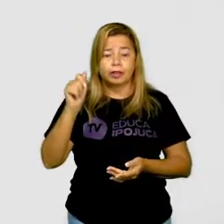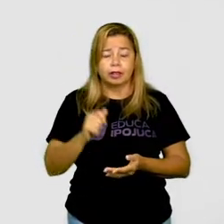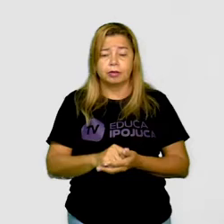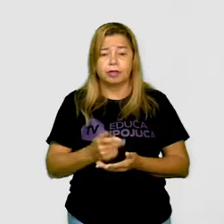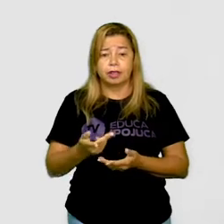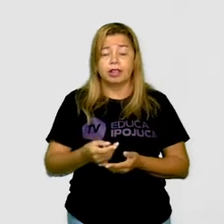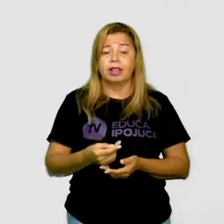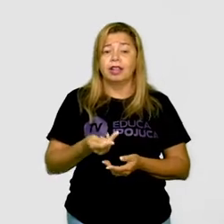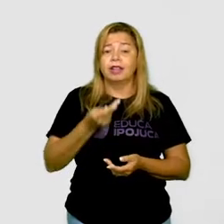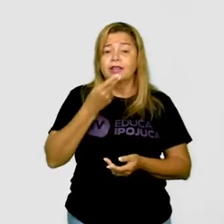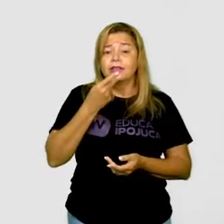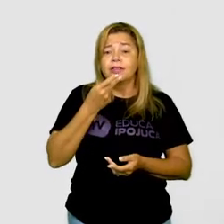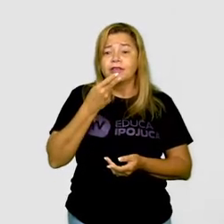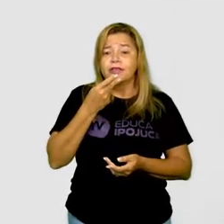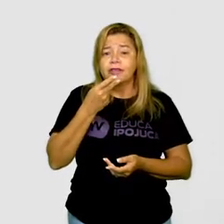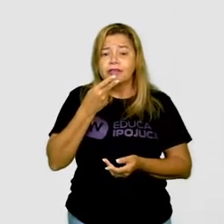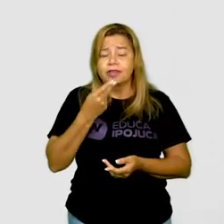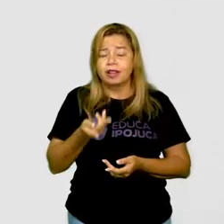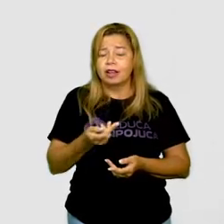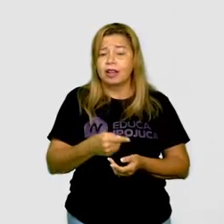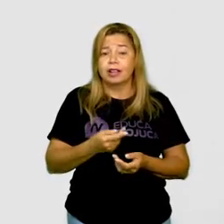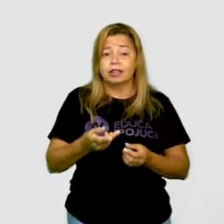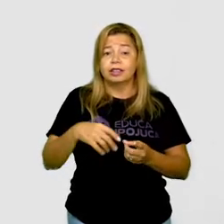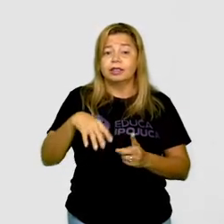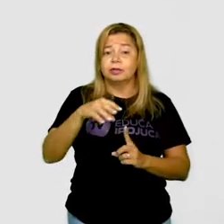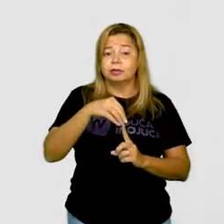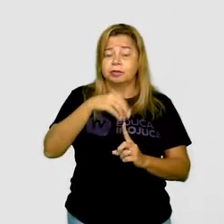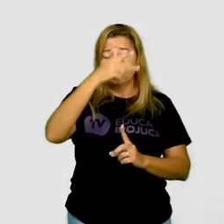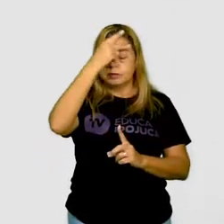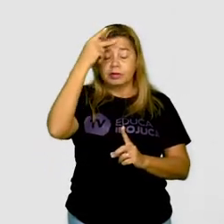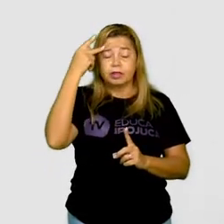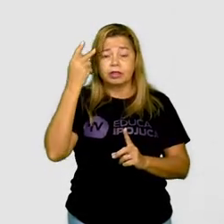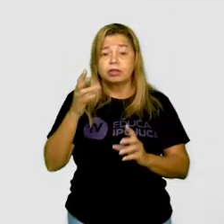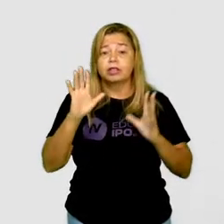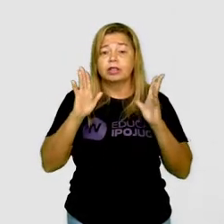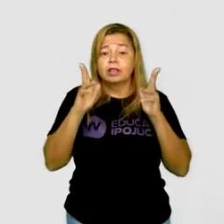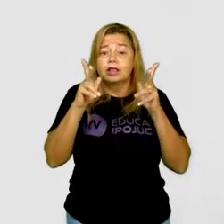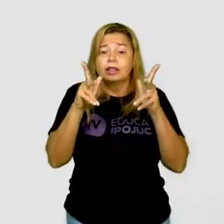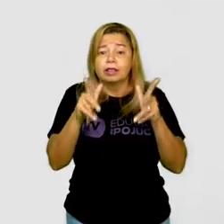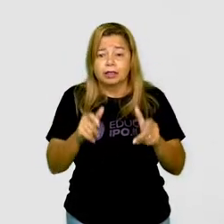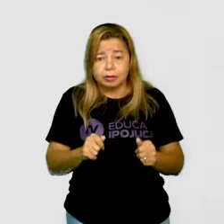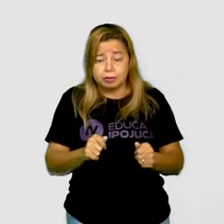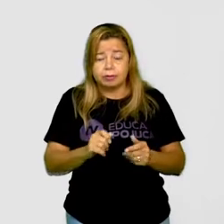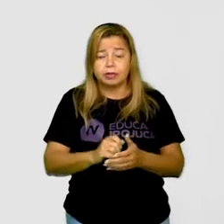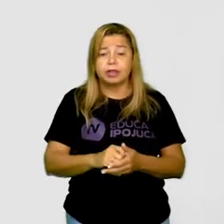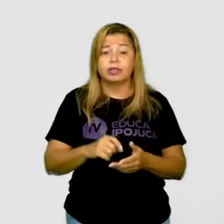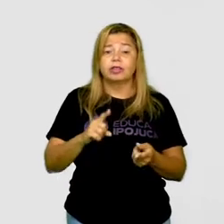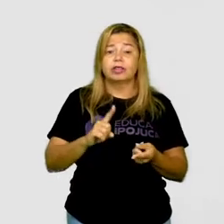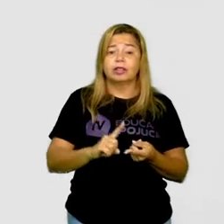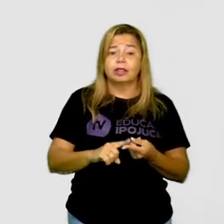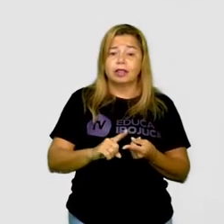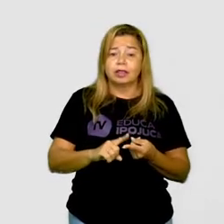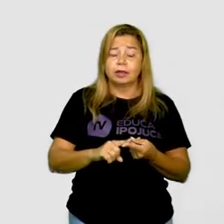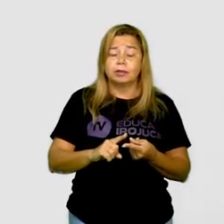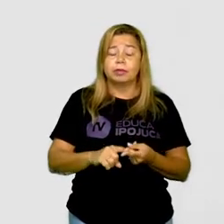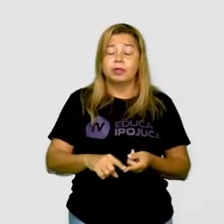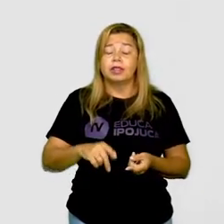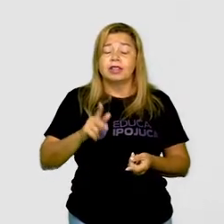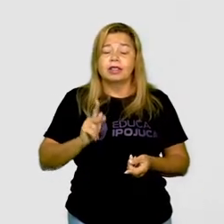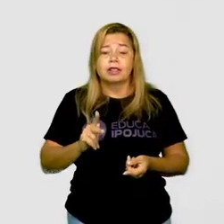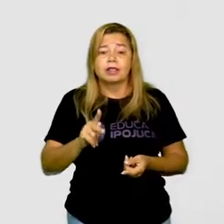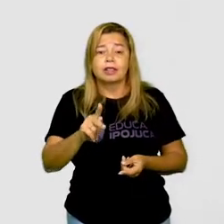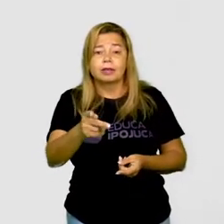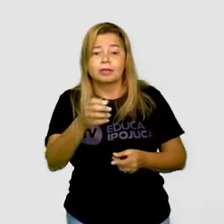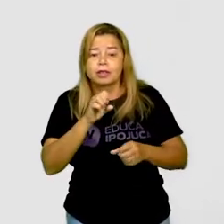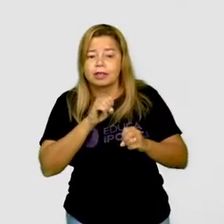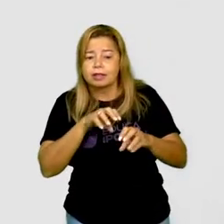que possuem características humanas. A fábula pode ser escrita em prosa ou em verso, e é sustentada sempre por uma lição de moral,